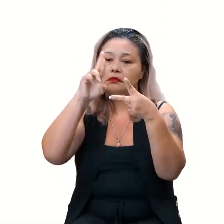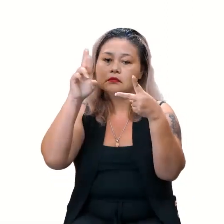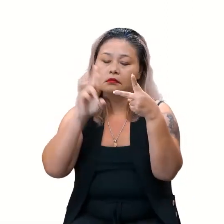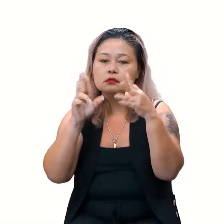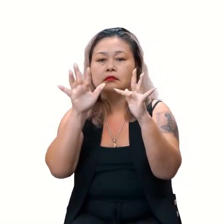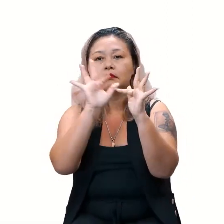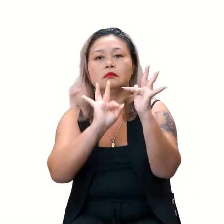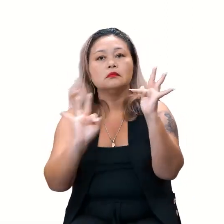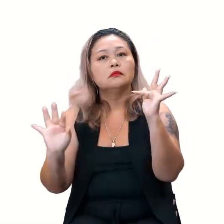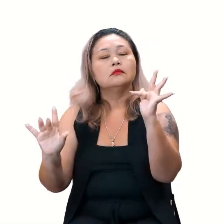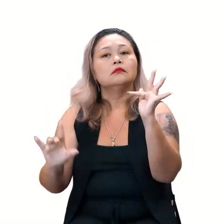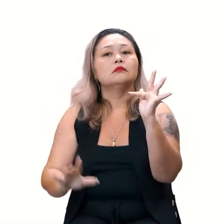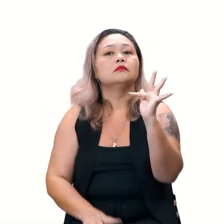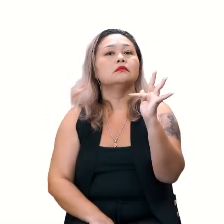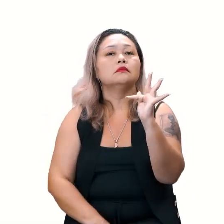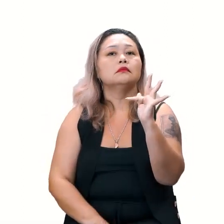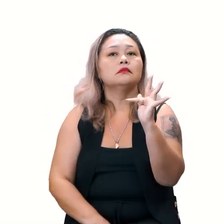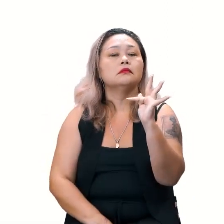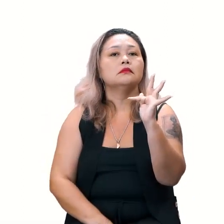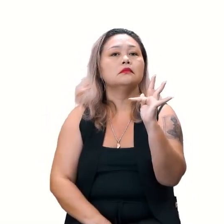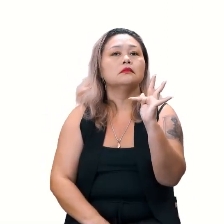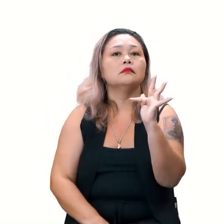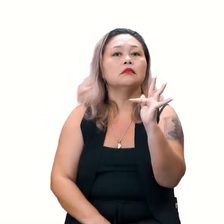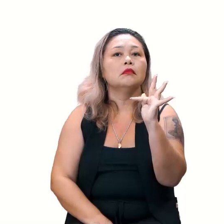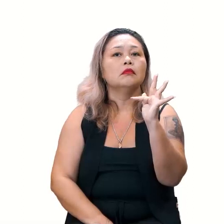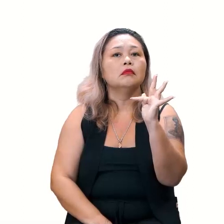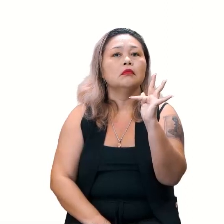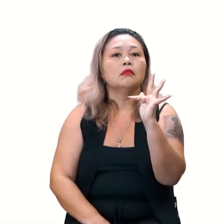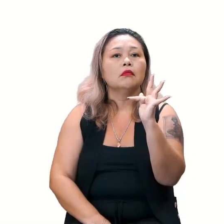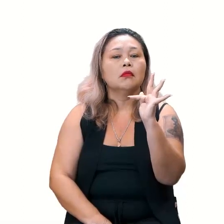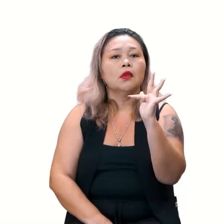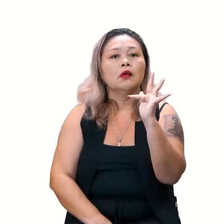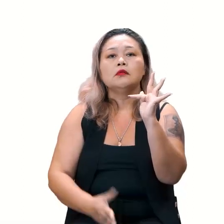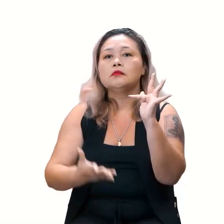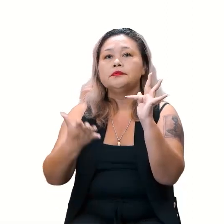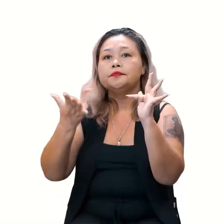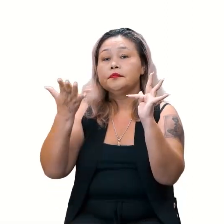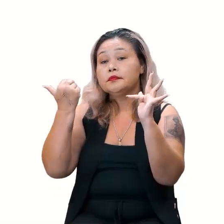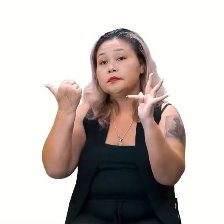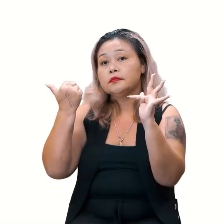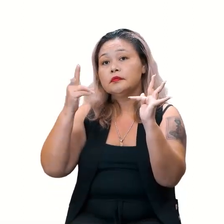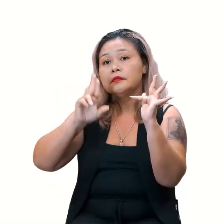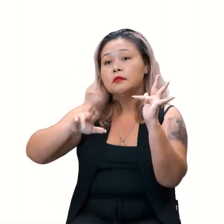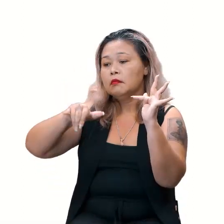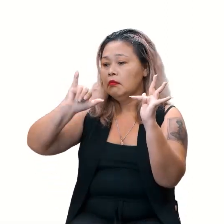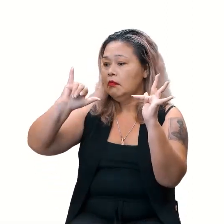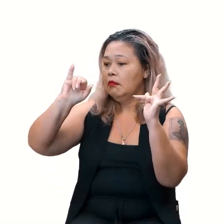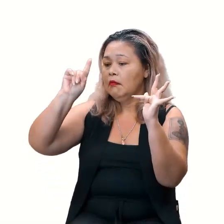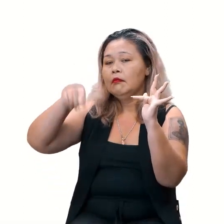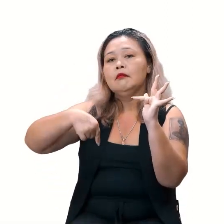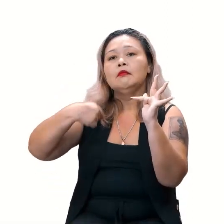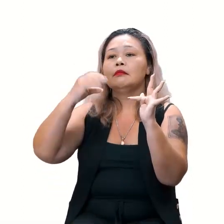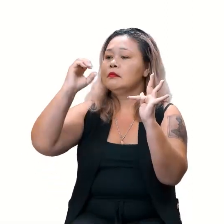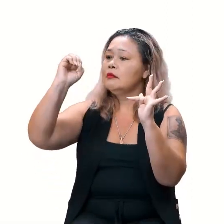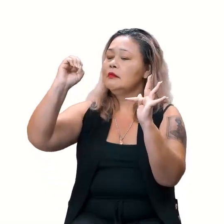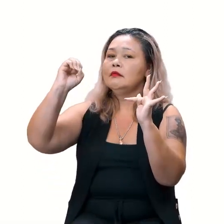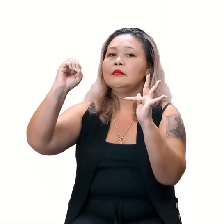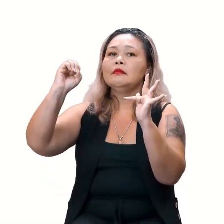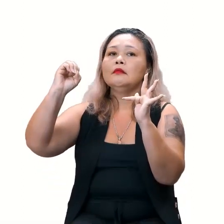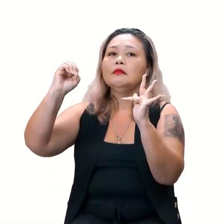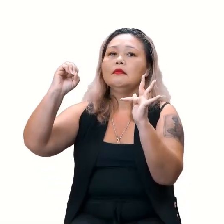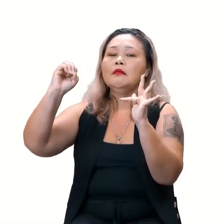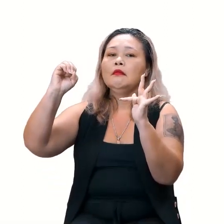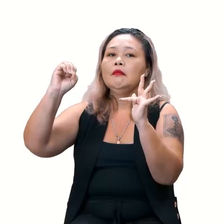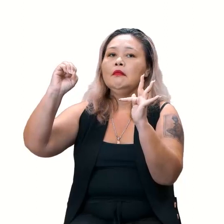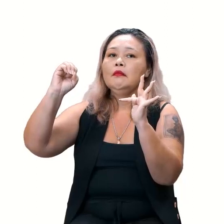seguir. Então vamos, olha lá, vamos lá. Vamos. Pra gente fazer isso, o nosso y tem que ser? Zero. Zero, né? Ah,